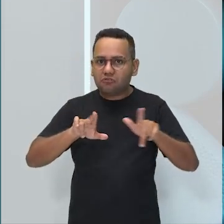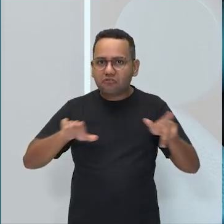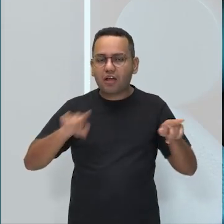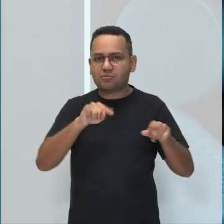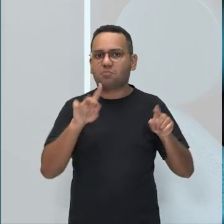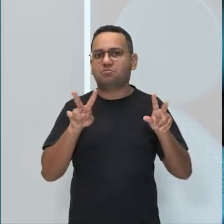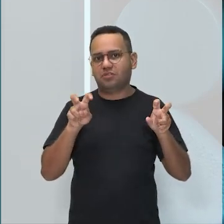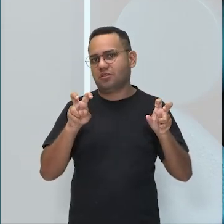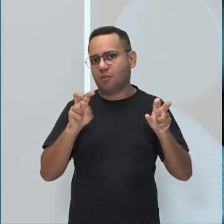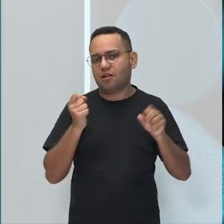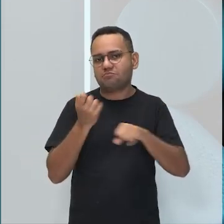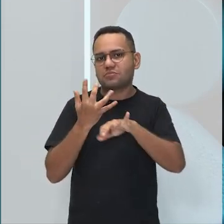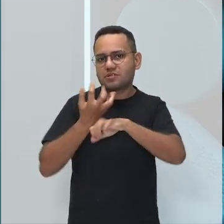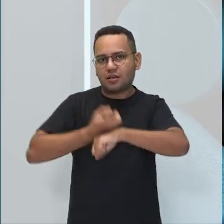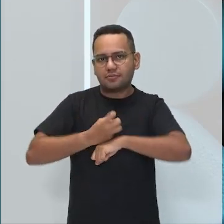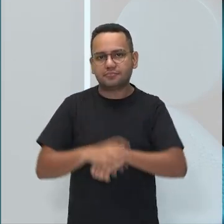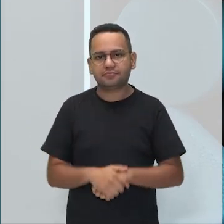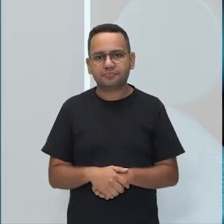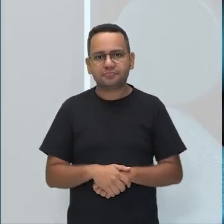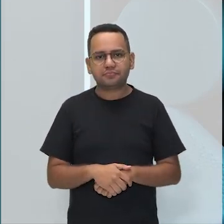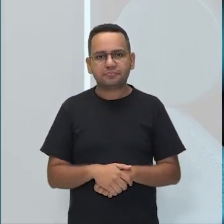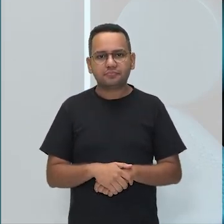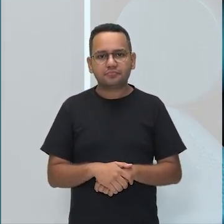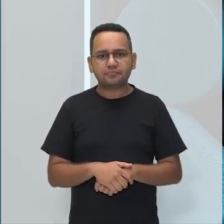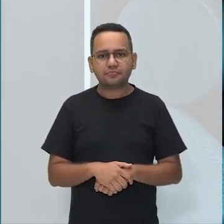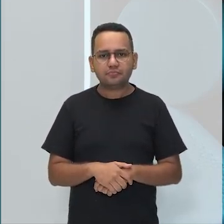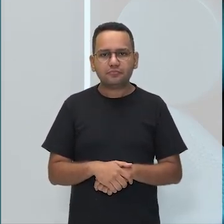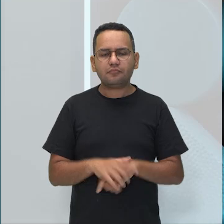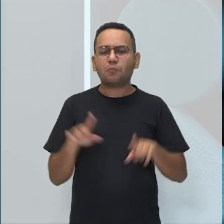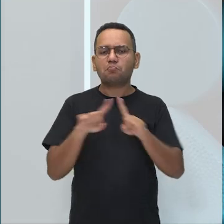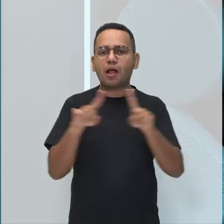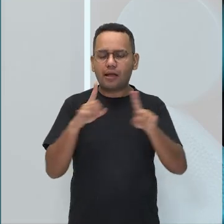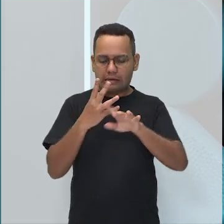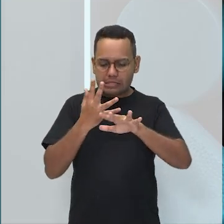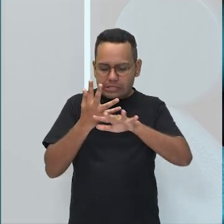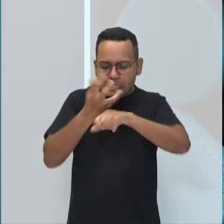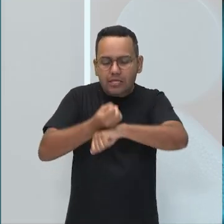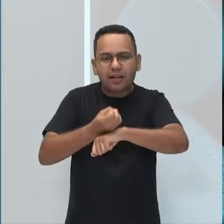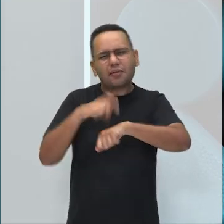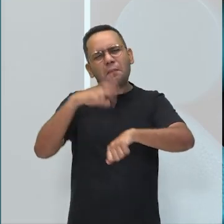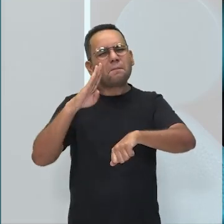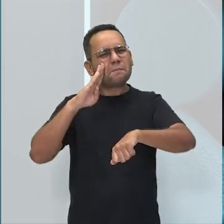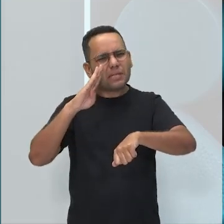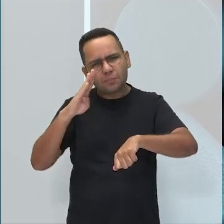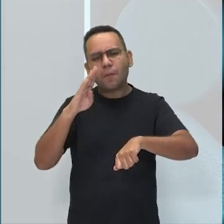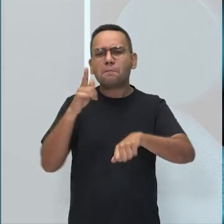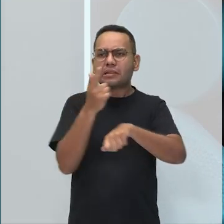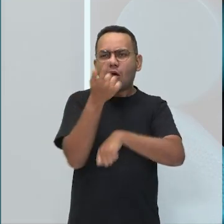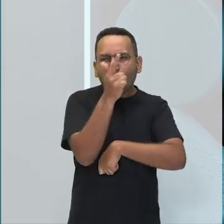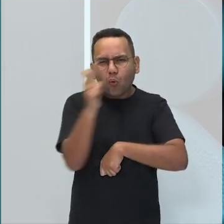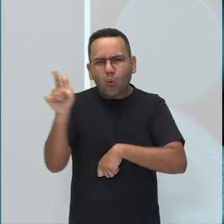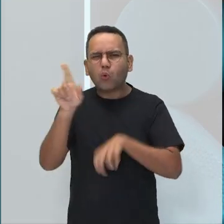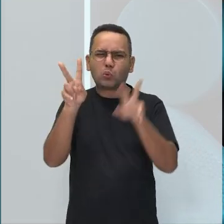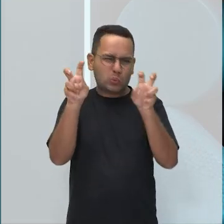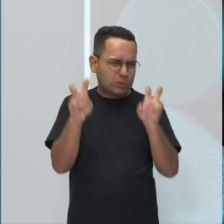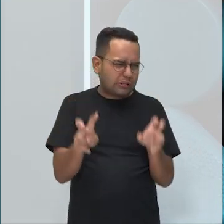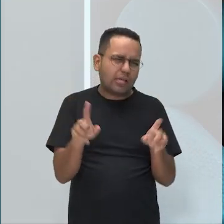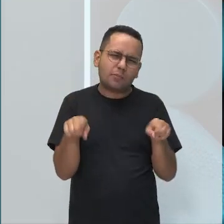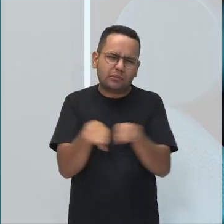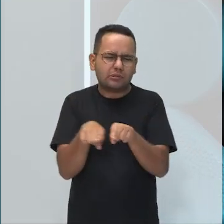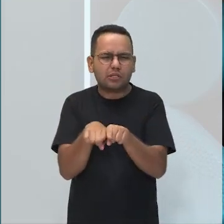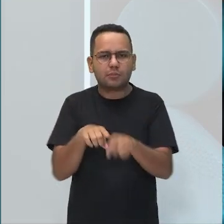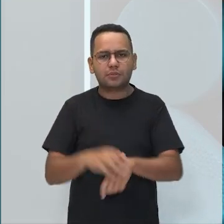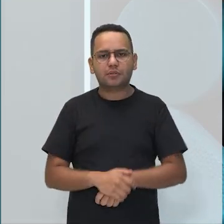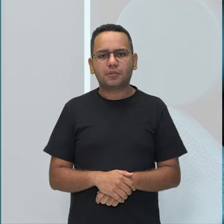ela serve apenas como um pano de fundo, ela influencia sim na vida dos personagens. Mas os autores vão evidenciar personagens